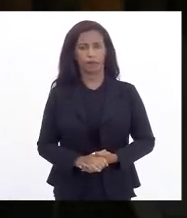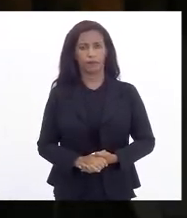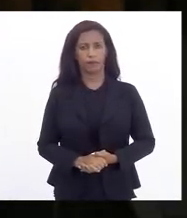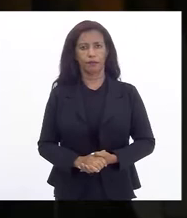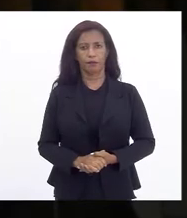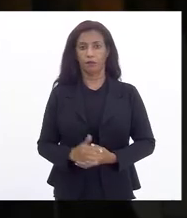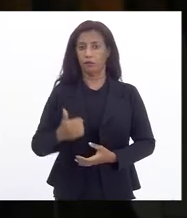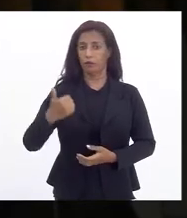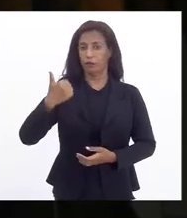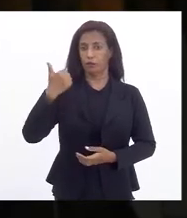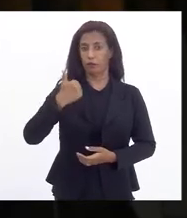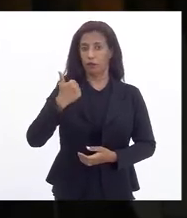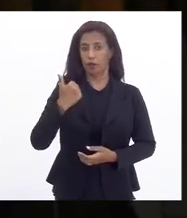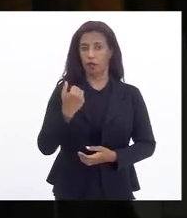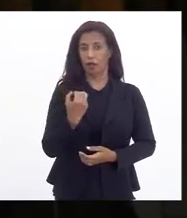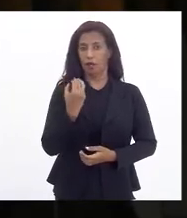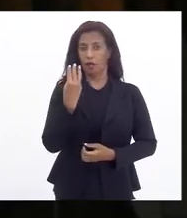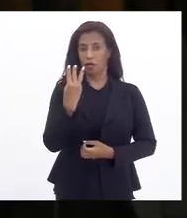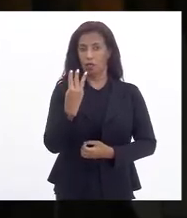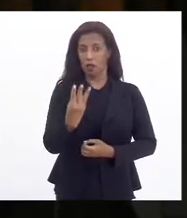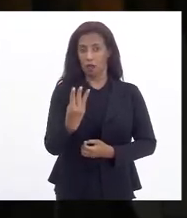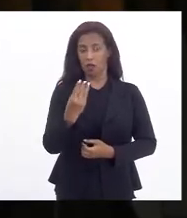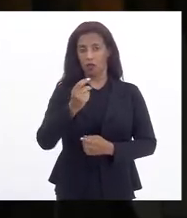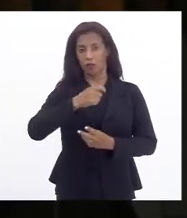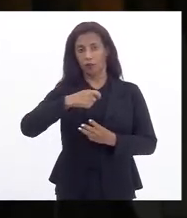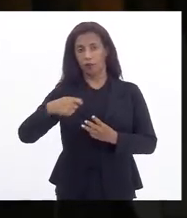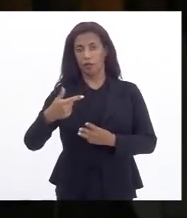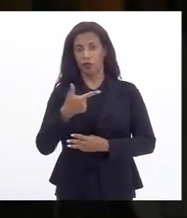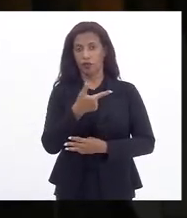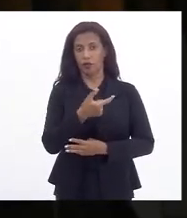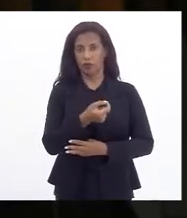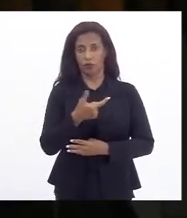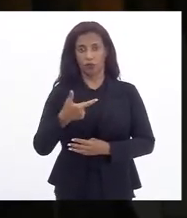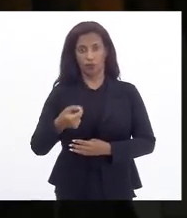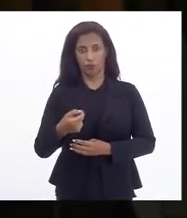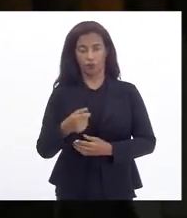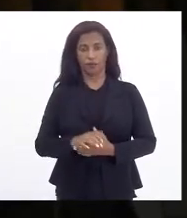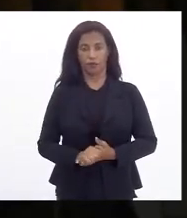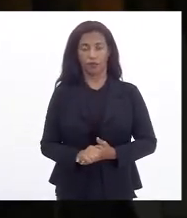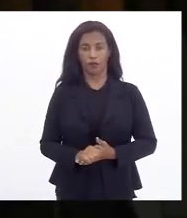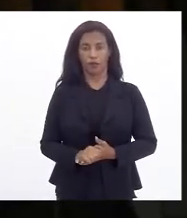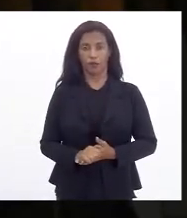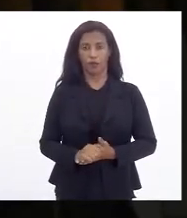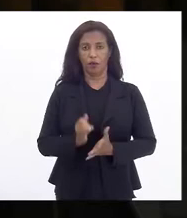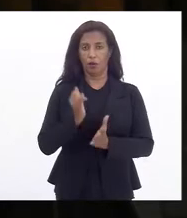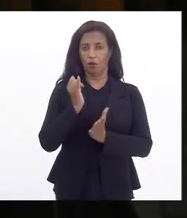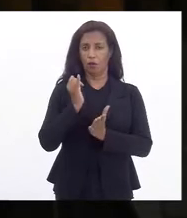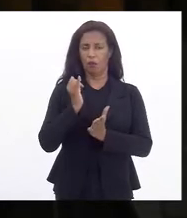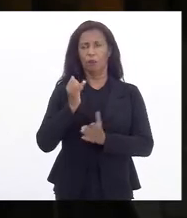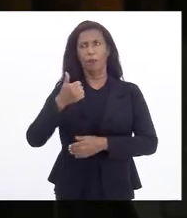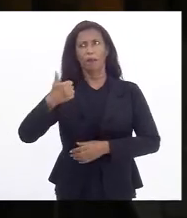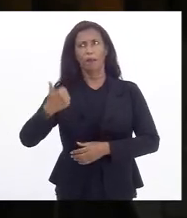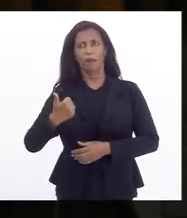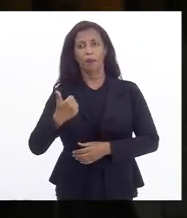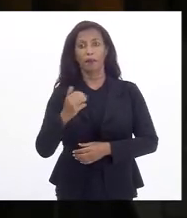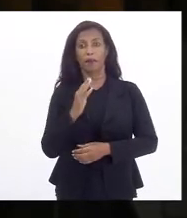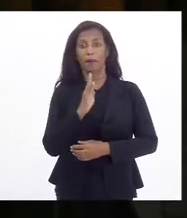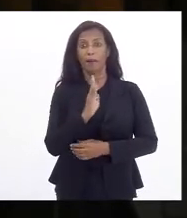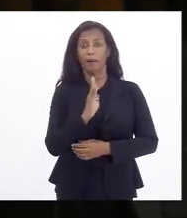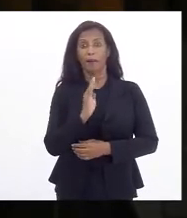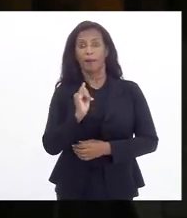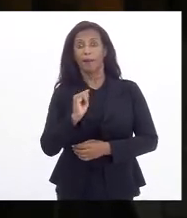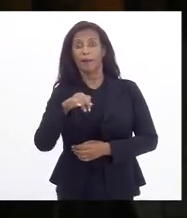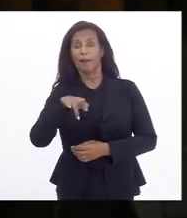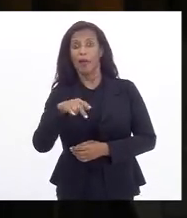fim do primeiro trimestre de 2020 com as receitas a gás do primeiro bimestre